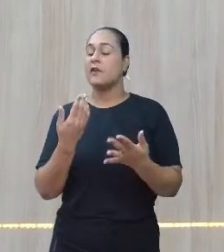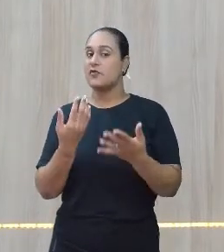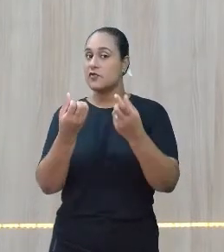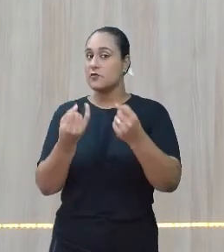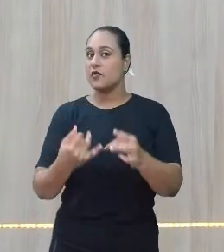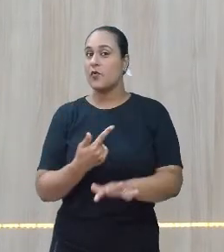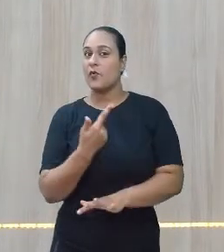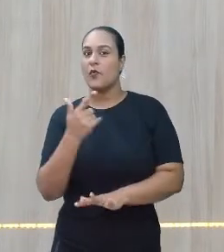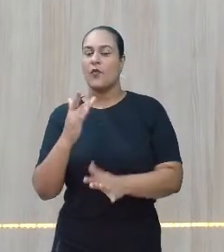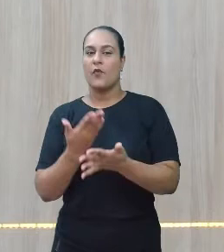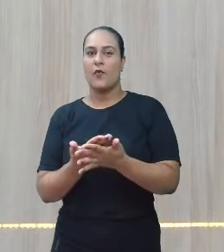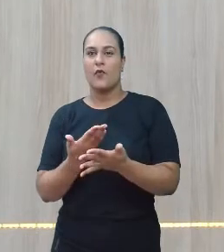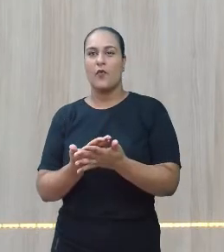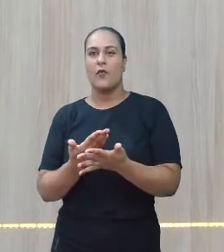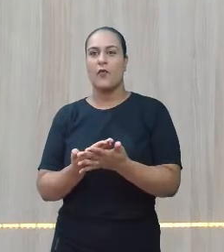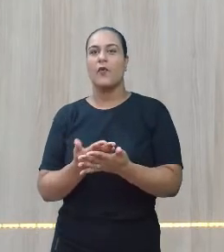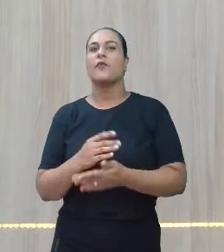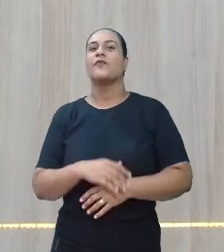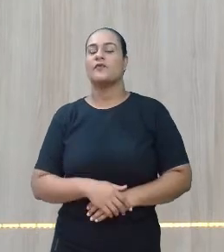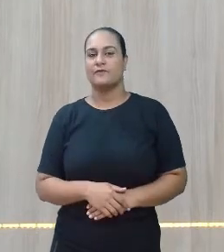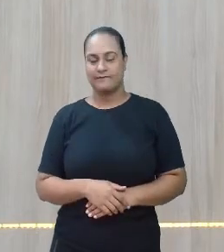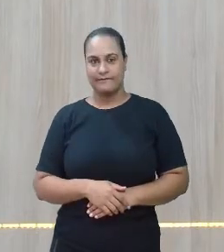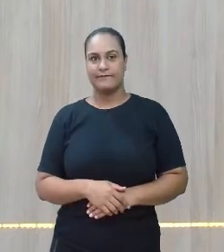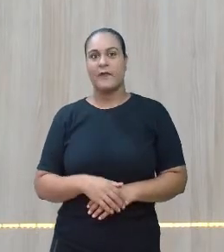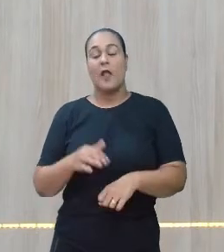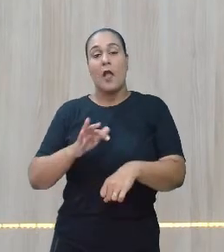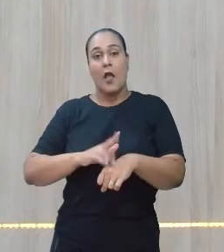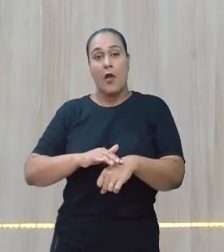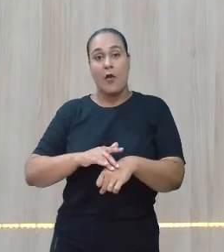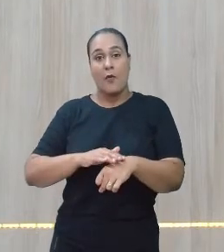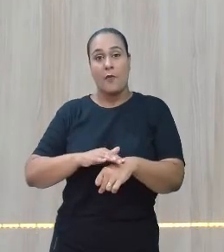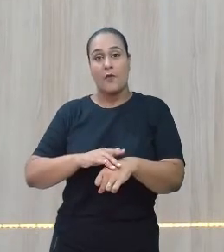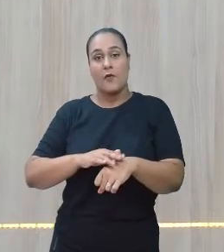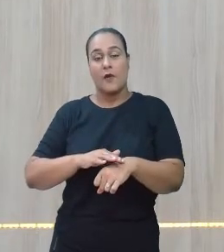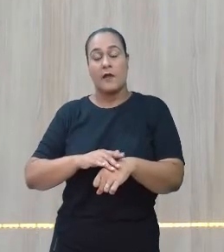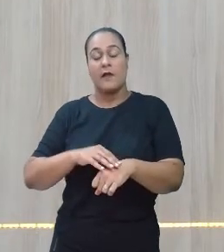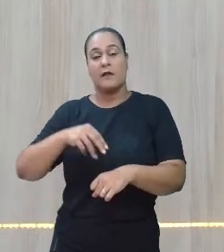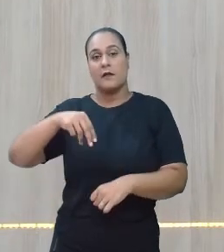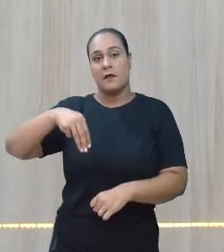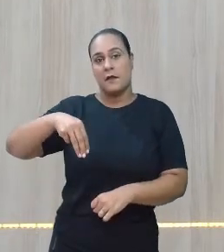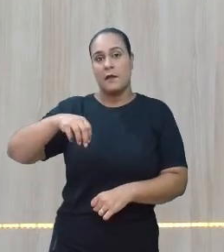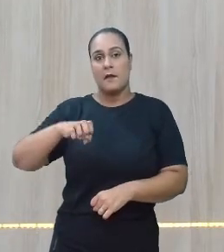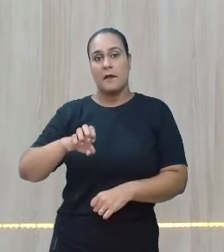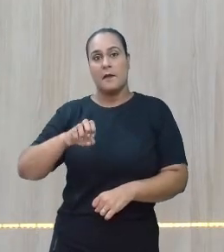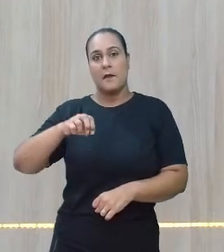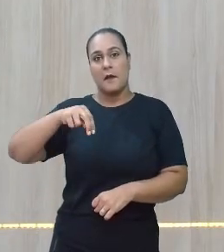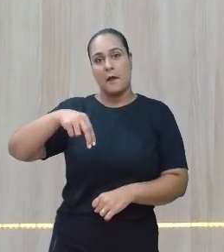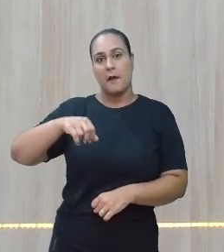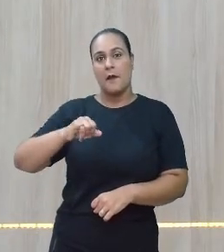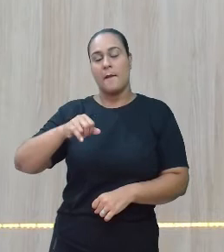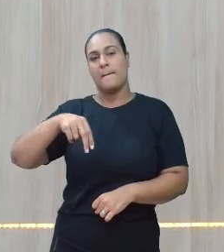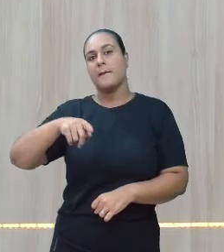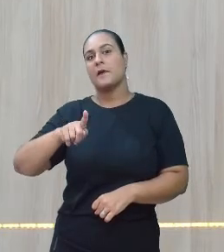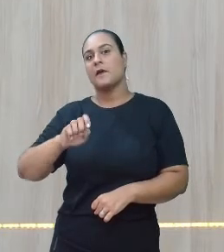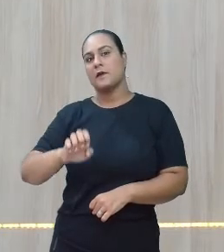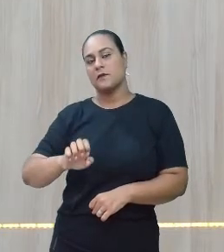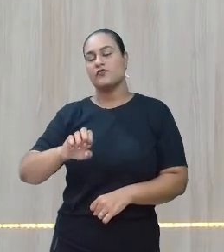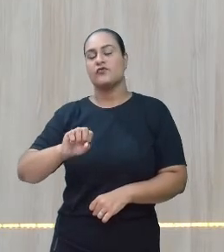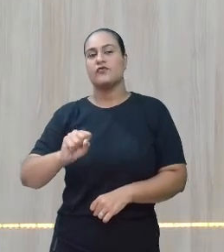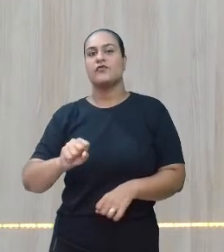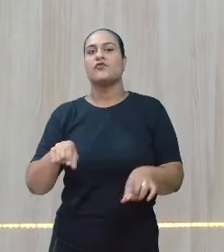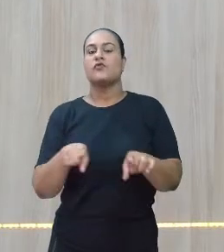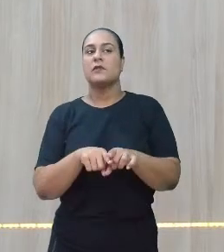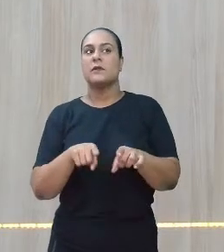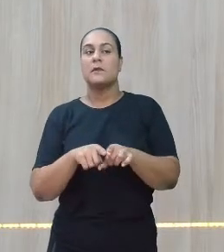aí a infecção nas meninges e também na que tanto recobre o sistema nervoso central